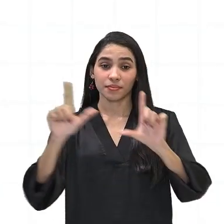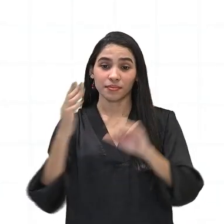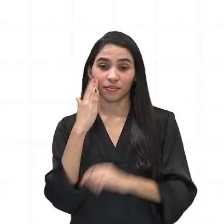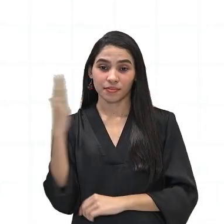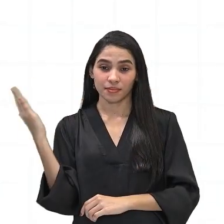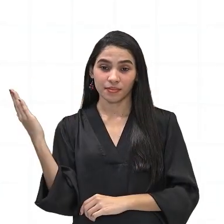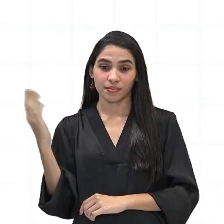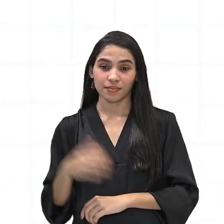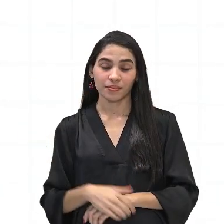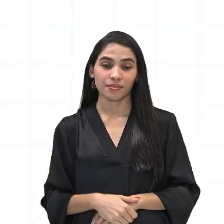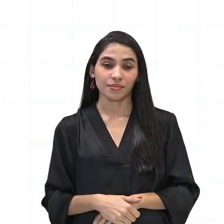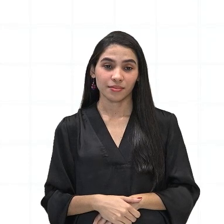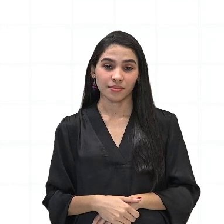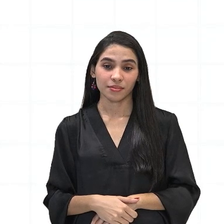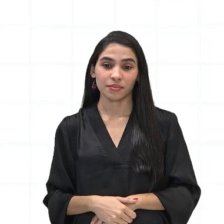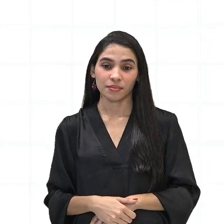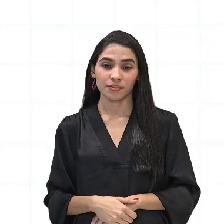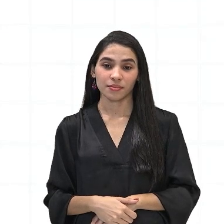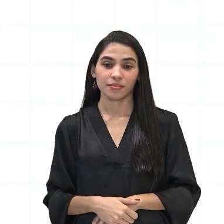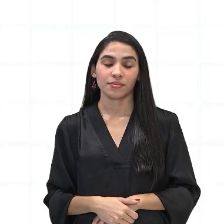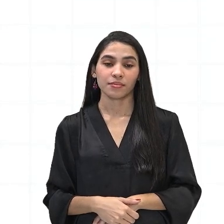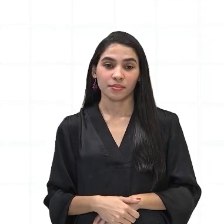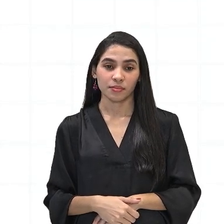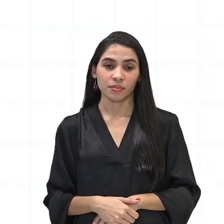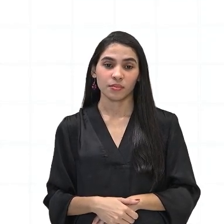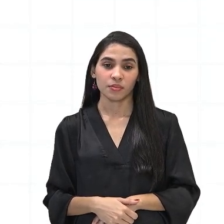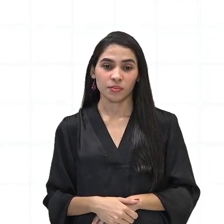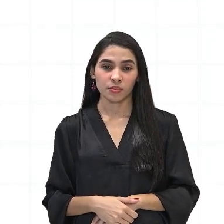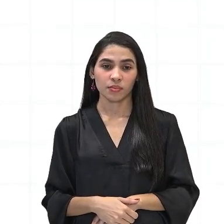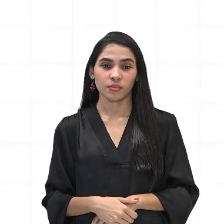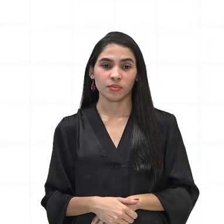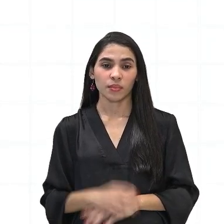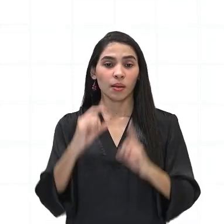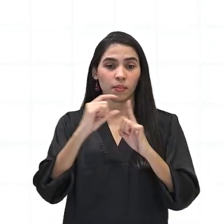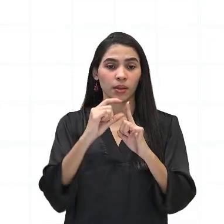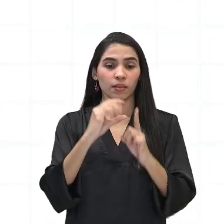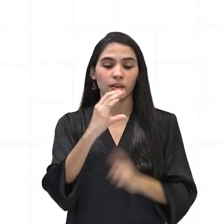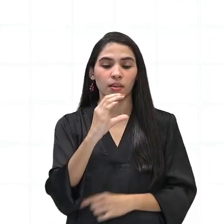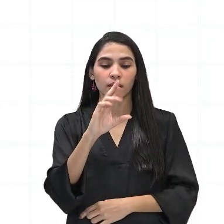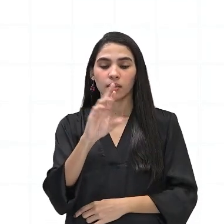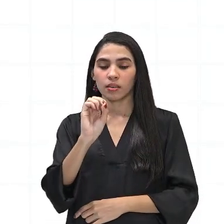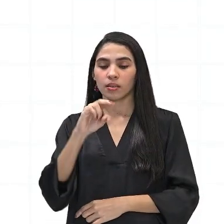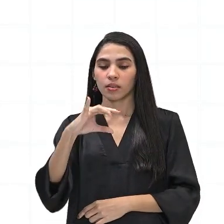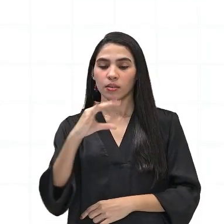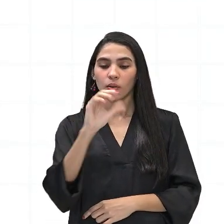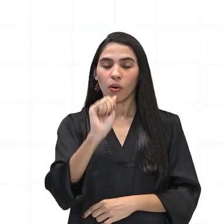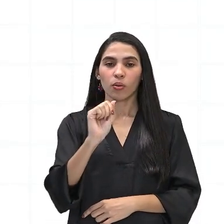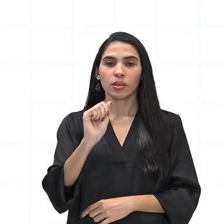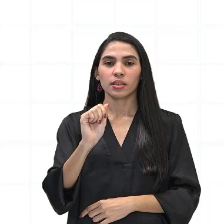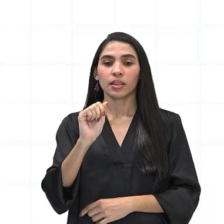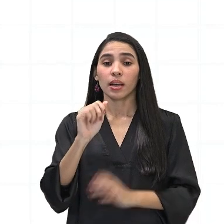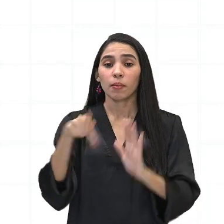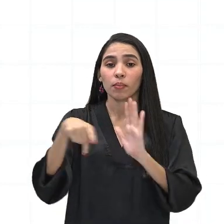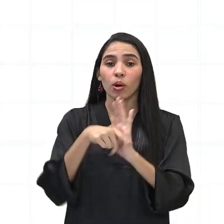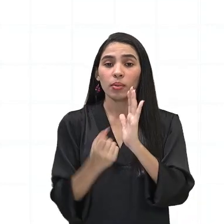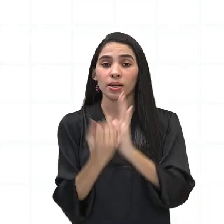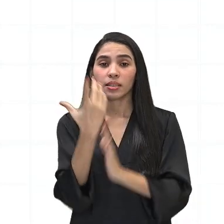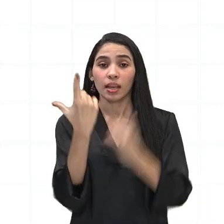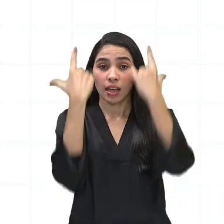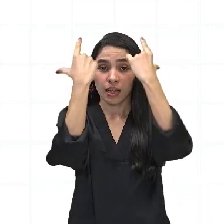essa informação está melhor exposta para vocês. Olhem só. A palavra crônica vem do termo